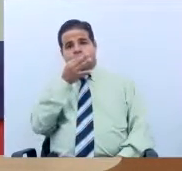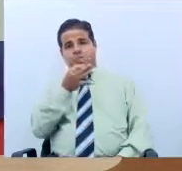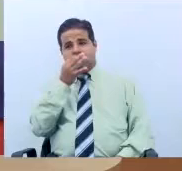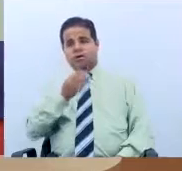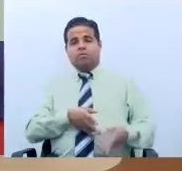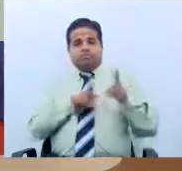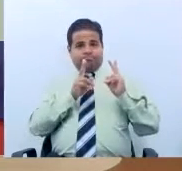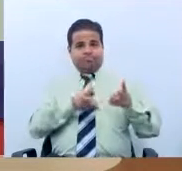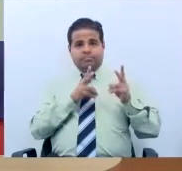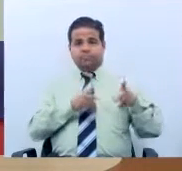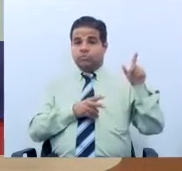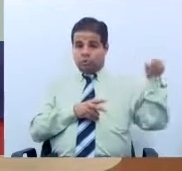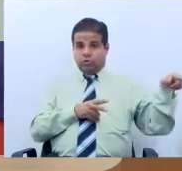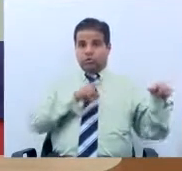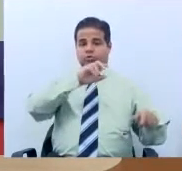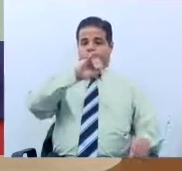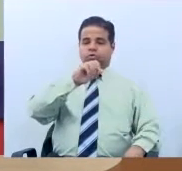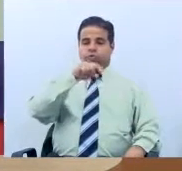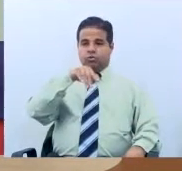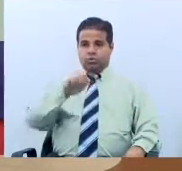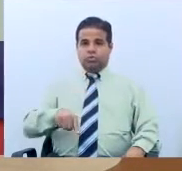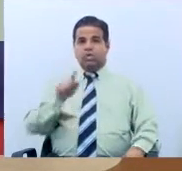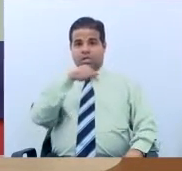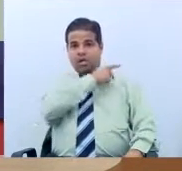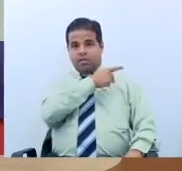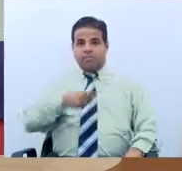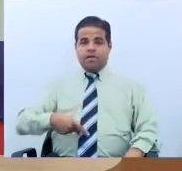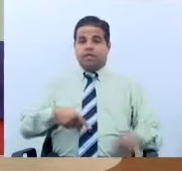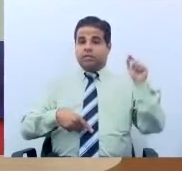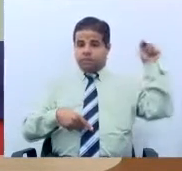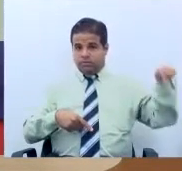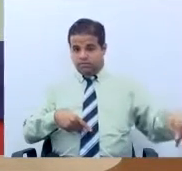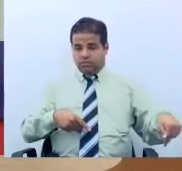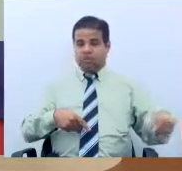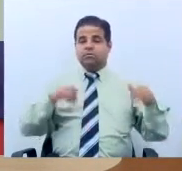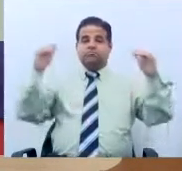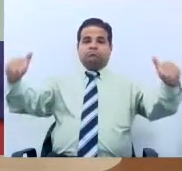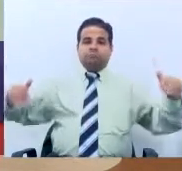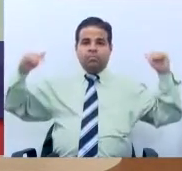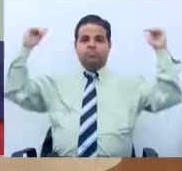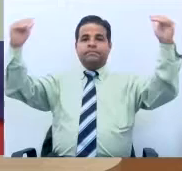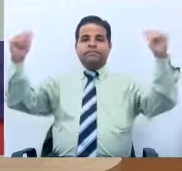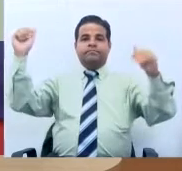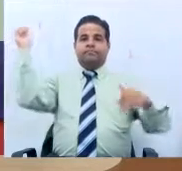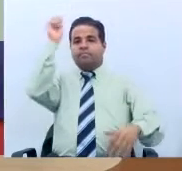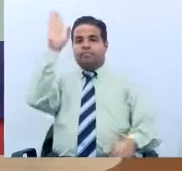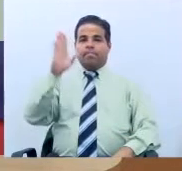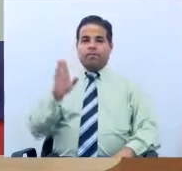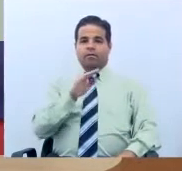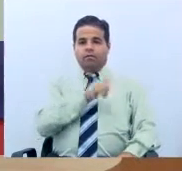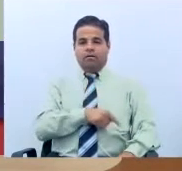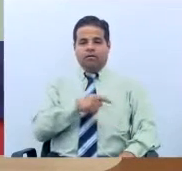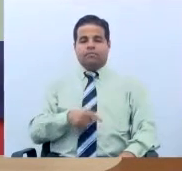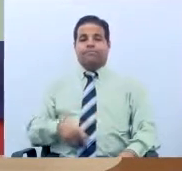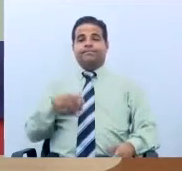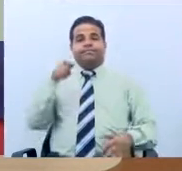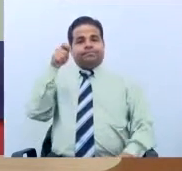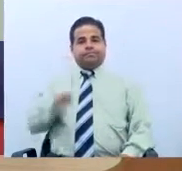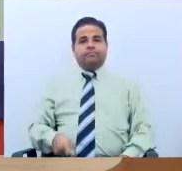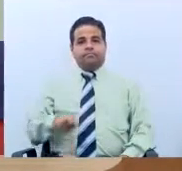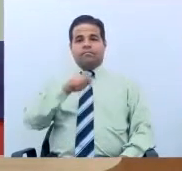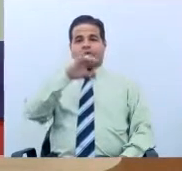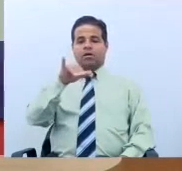que o ministro Joaquim Barbosa presidia a Suprema Corte brasileira, se colocavam como